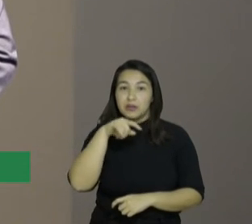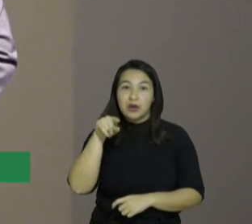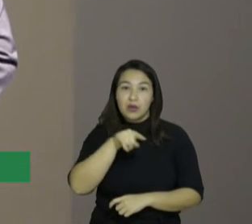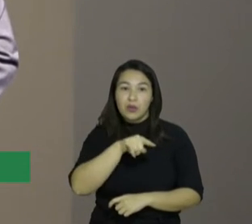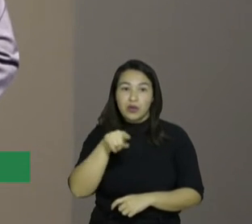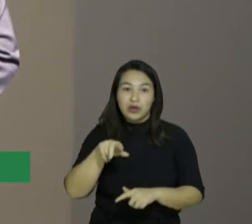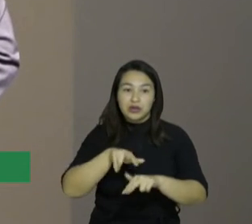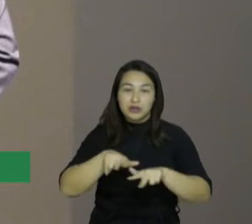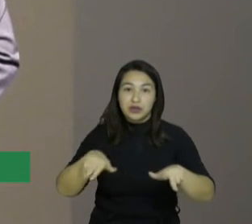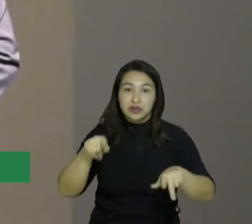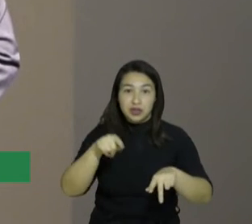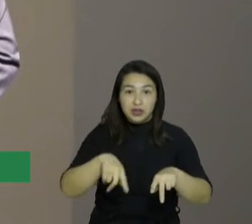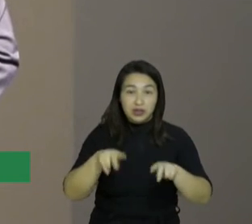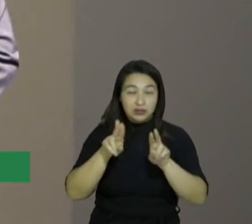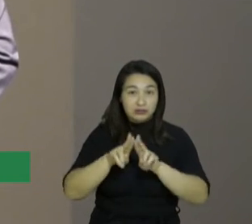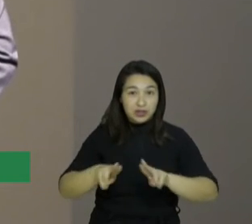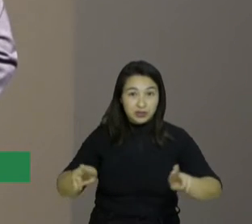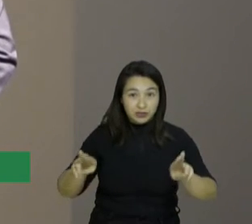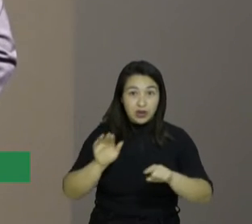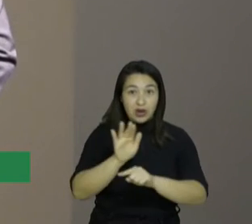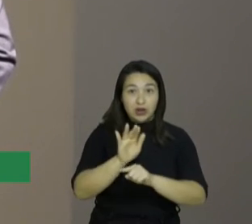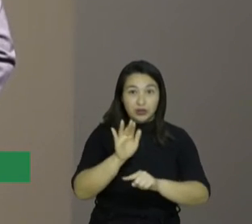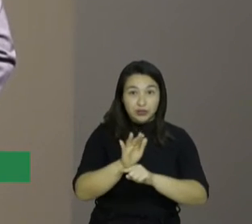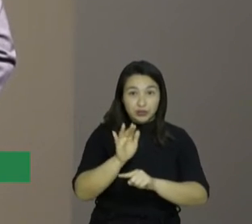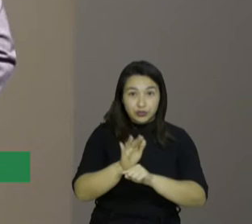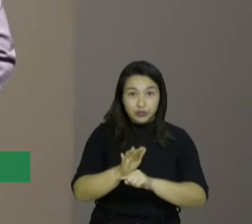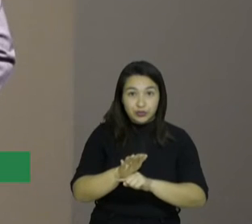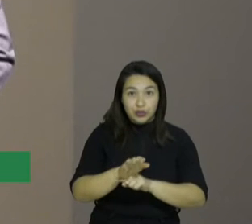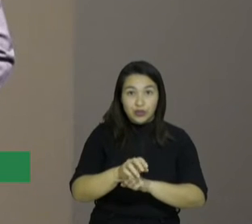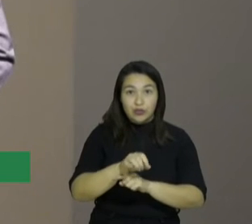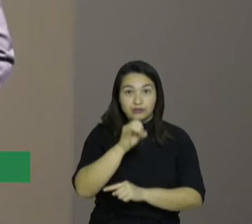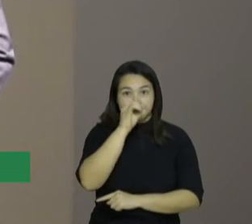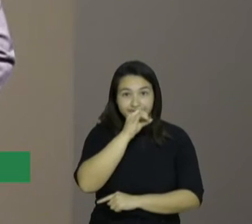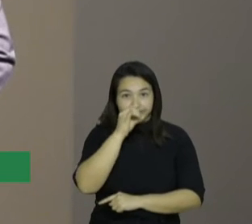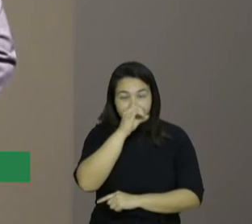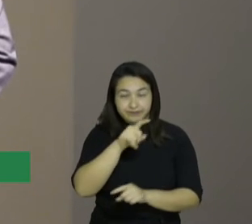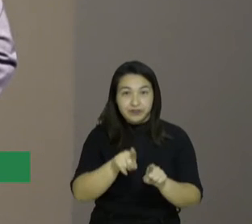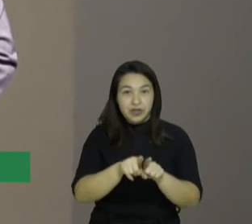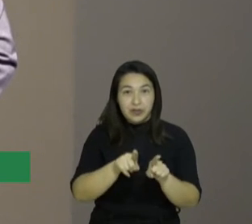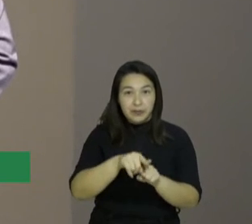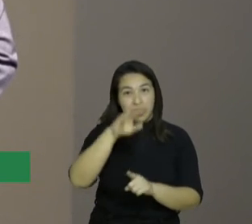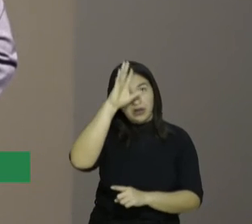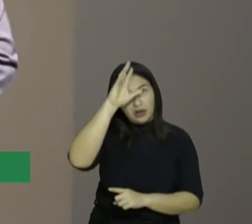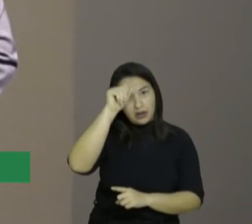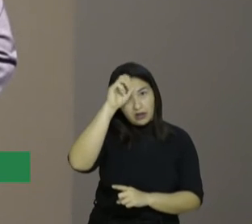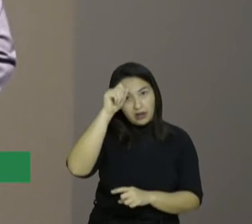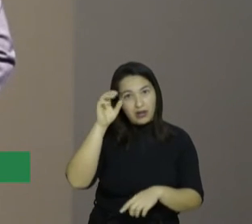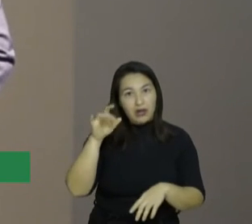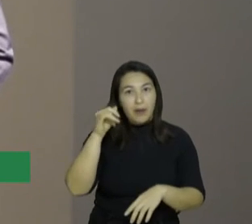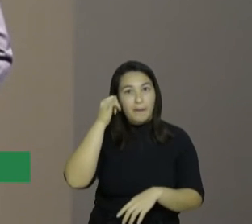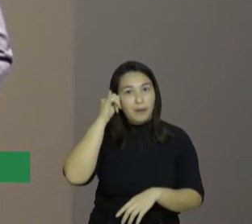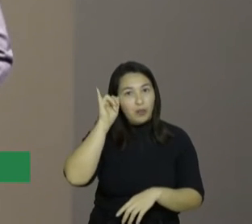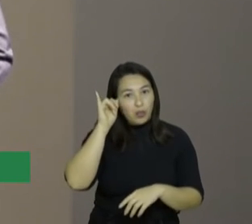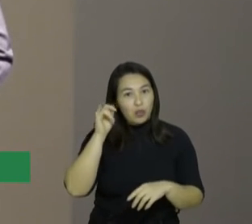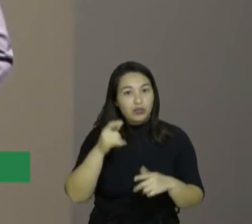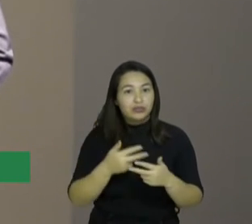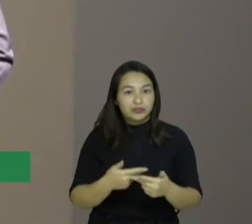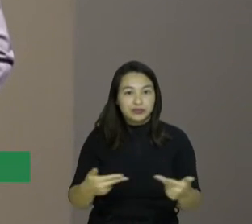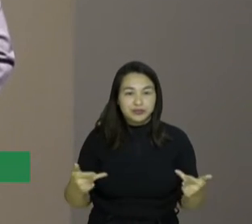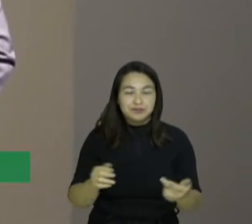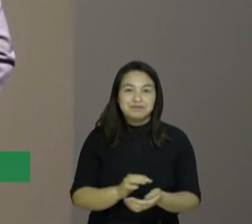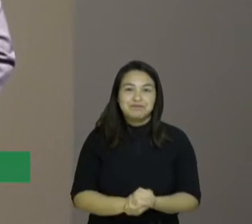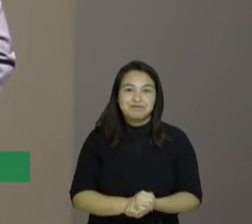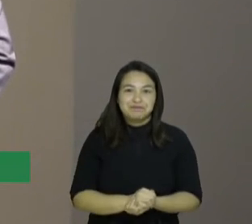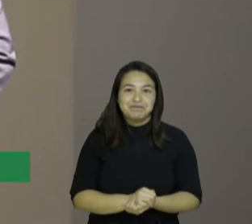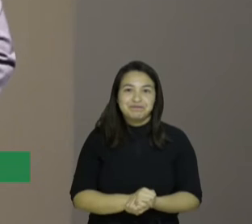Santa Catarina e prestou assistência técnica em suinocultura Avicultura e bovinos de leite na Cooperativa Agroindustrial